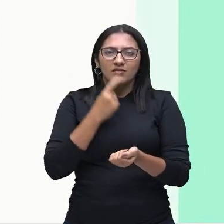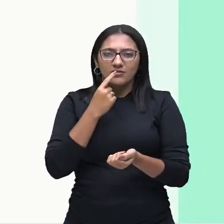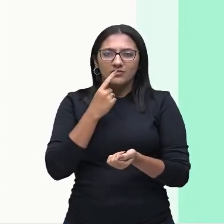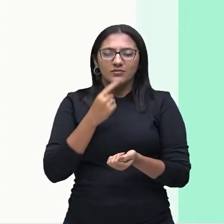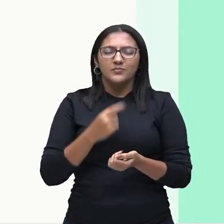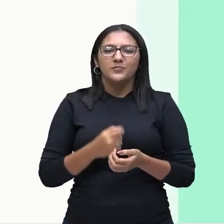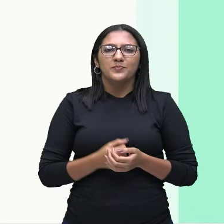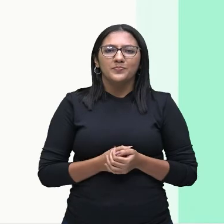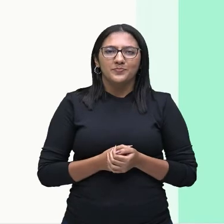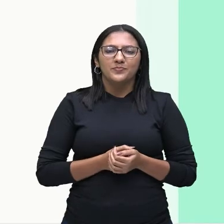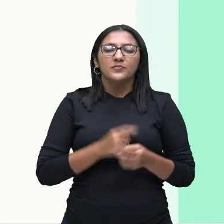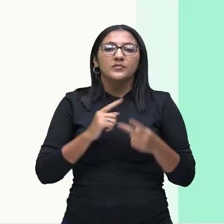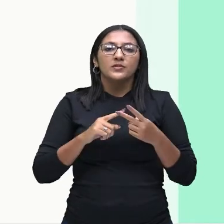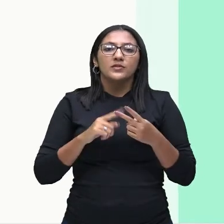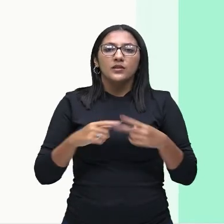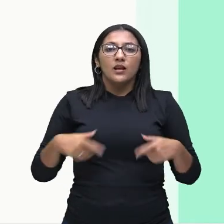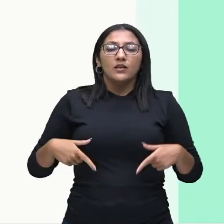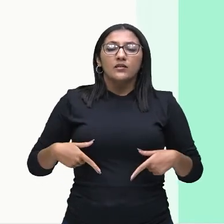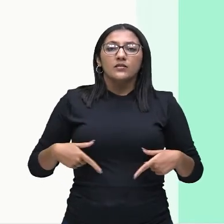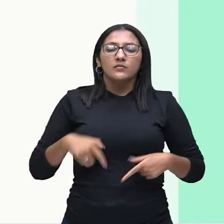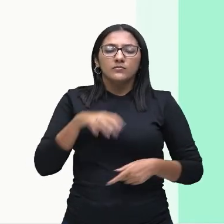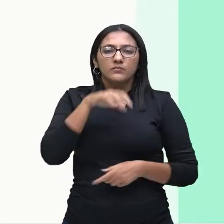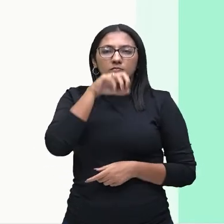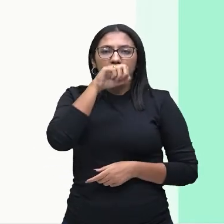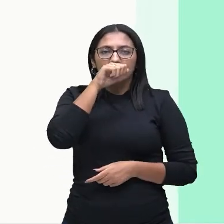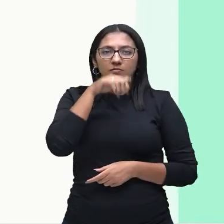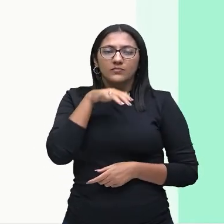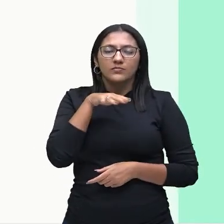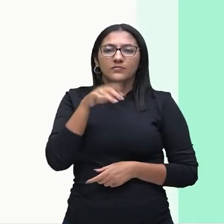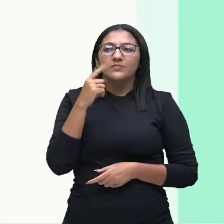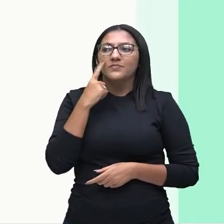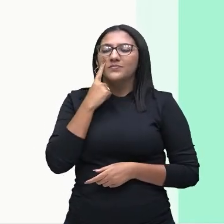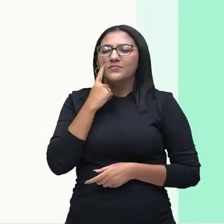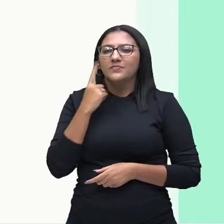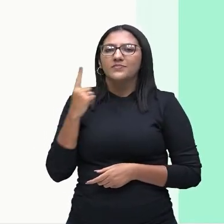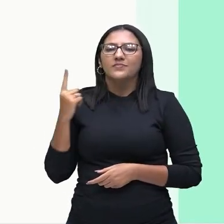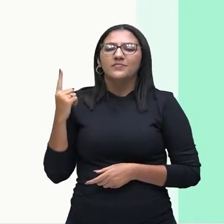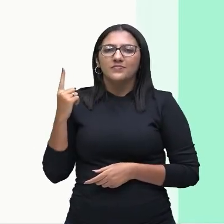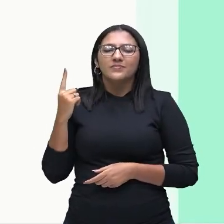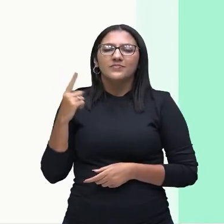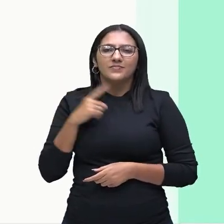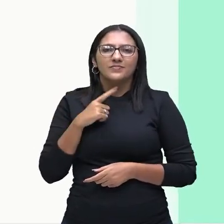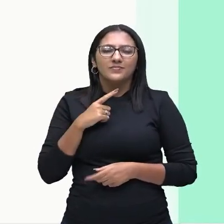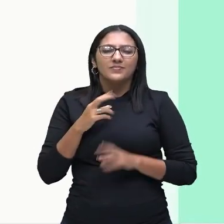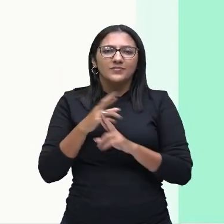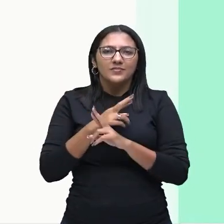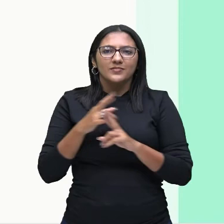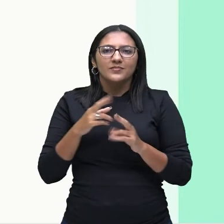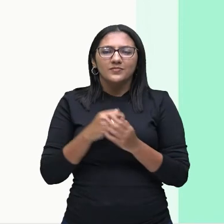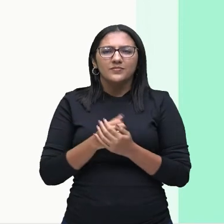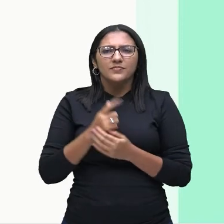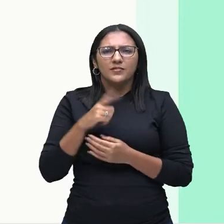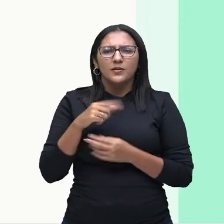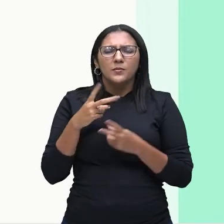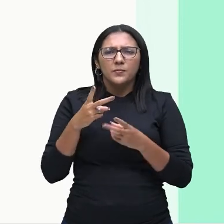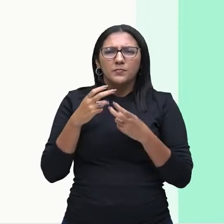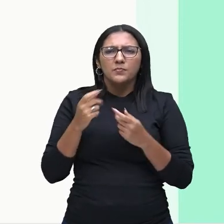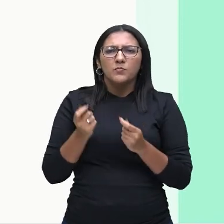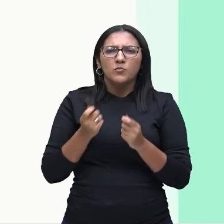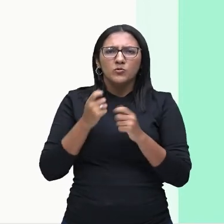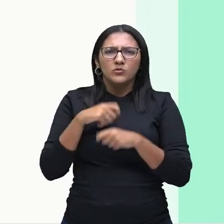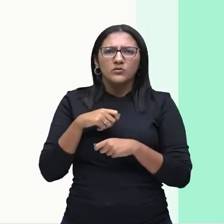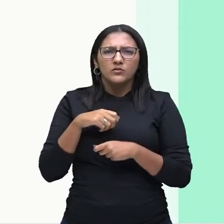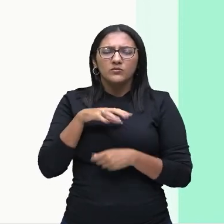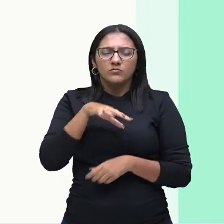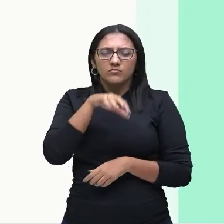vimos também o sistema respiratório, que está representado aqui na nossa imagem pelo pulmão, que é capaz de captar